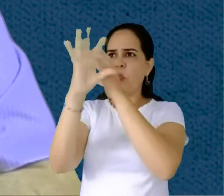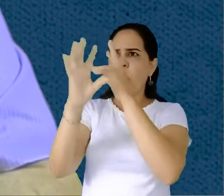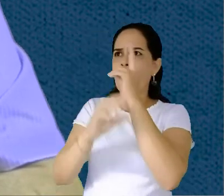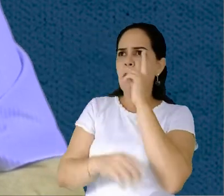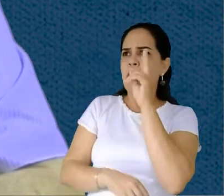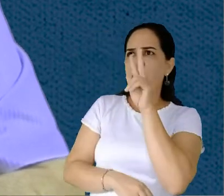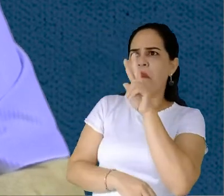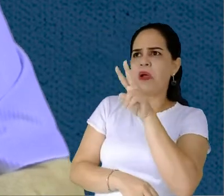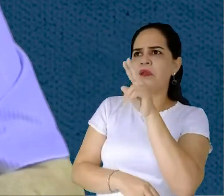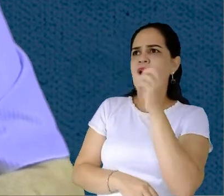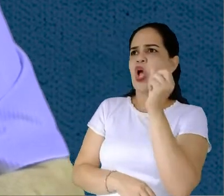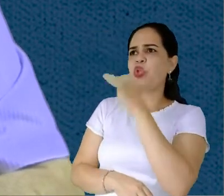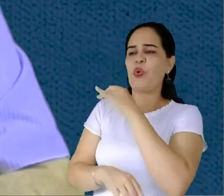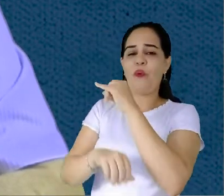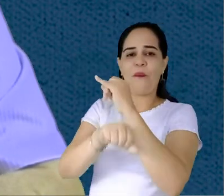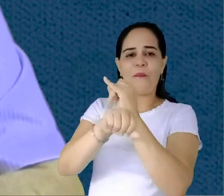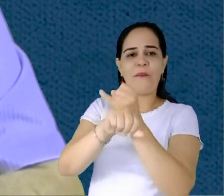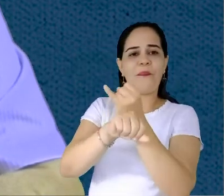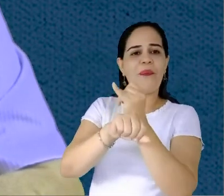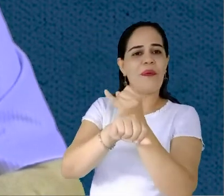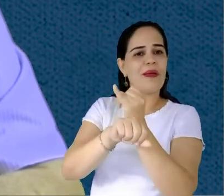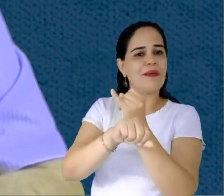a Nova Jerusalém,